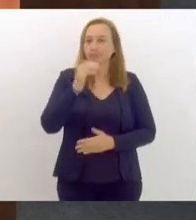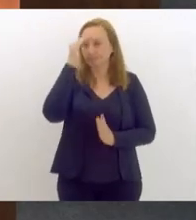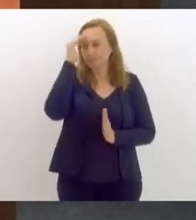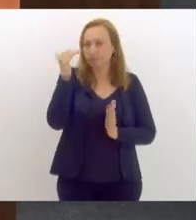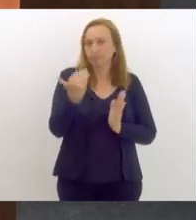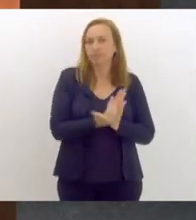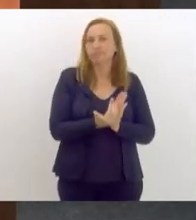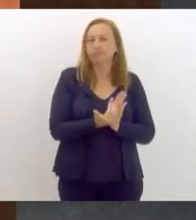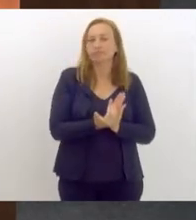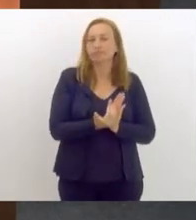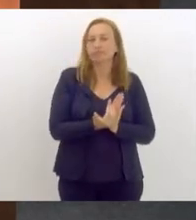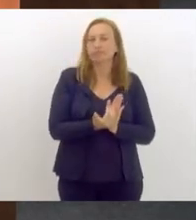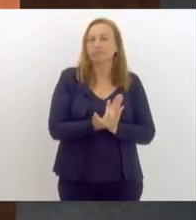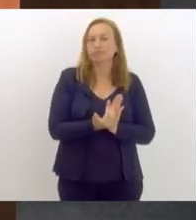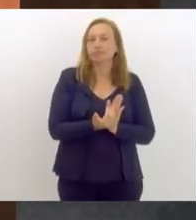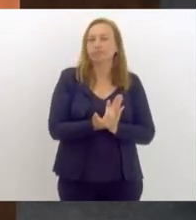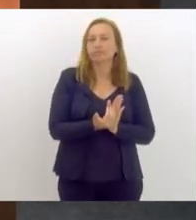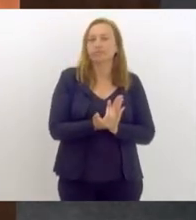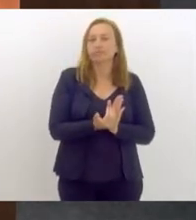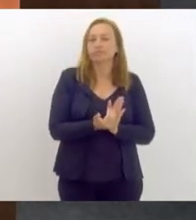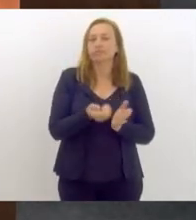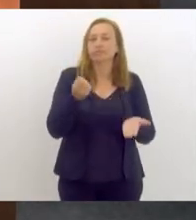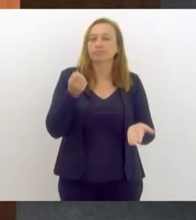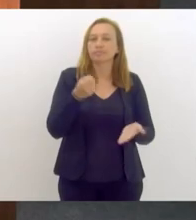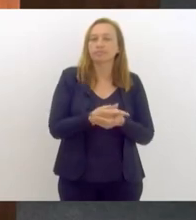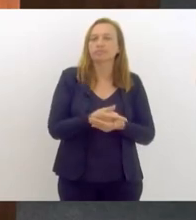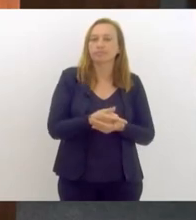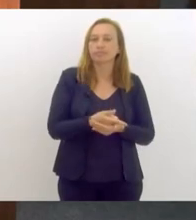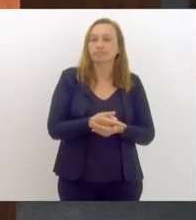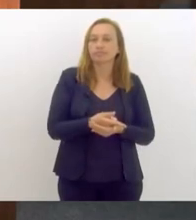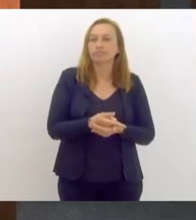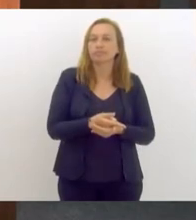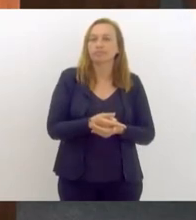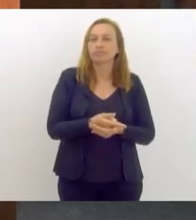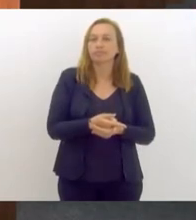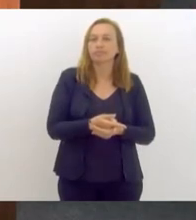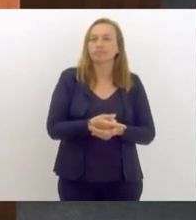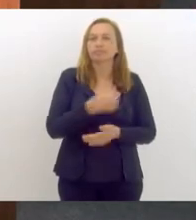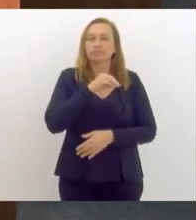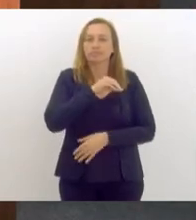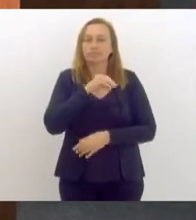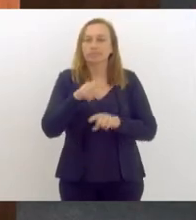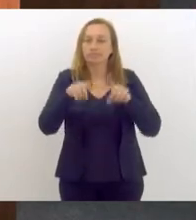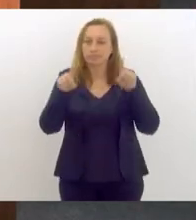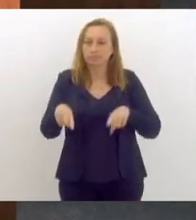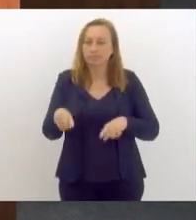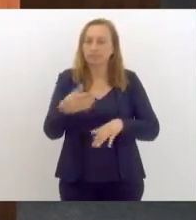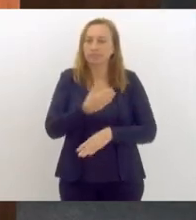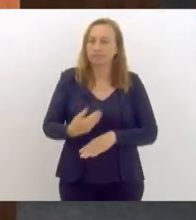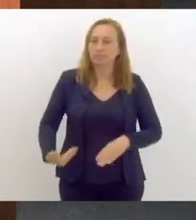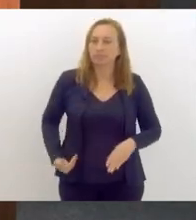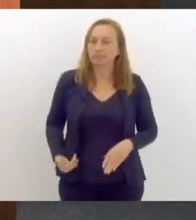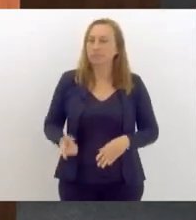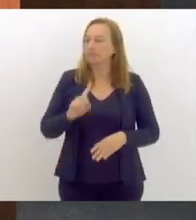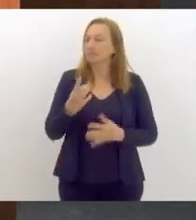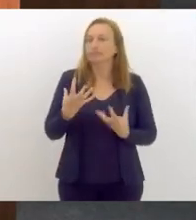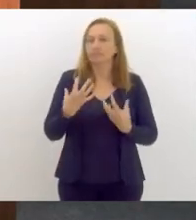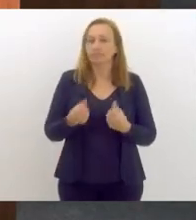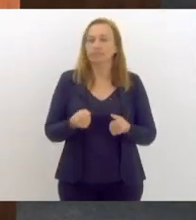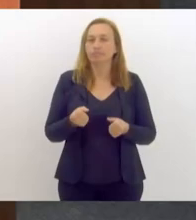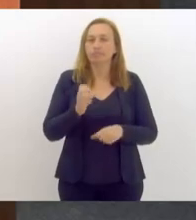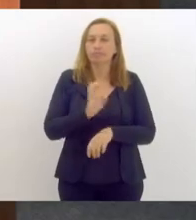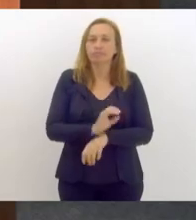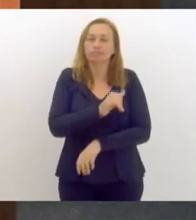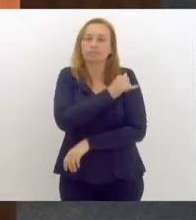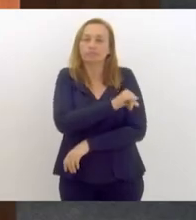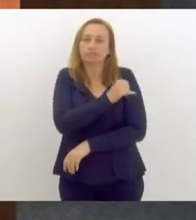acordado e pagando a recomposição das perdas salariais dos Servidores Vamos bater muito nisso que a gente não aceita o estado